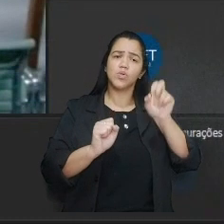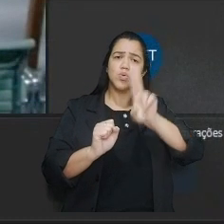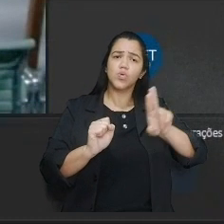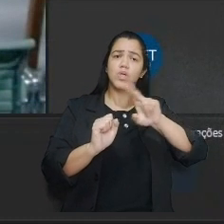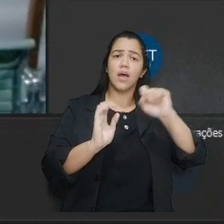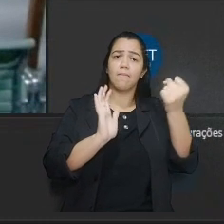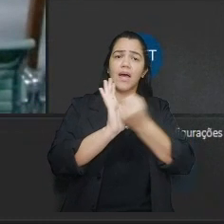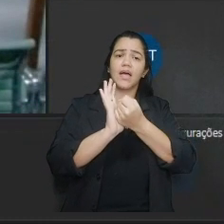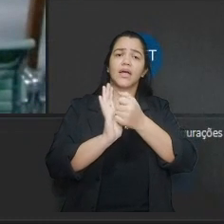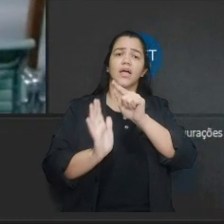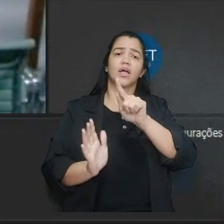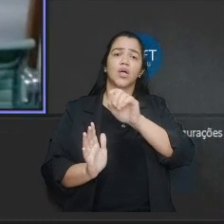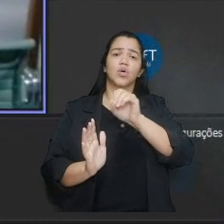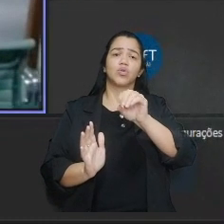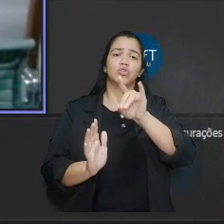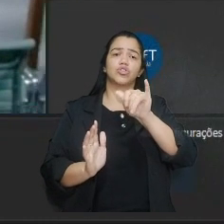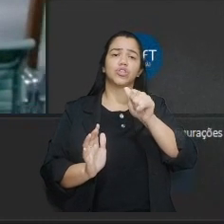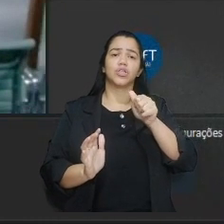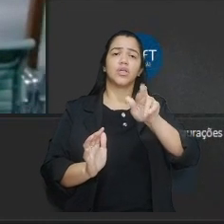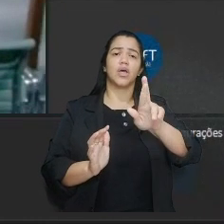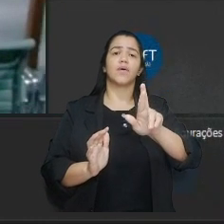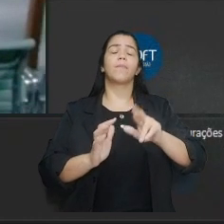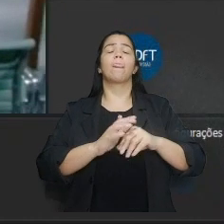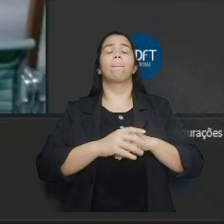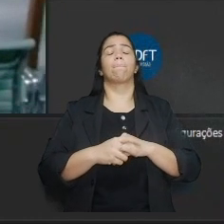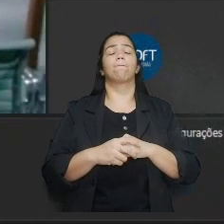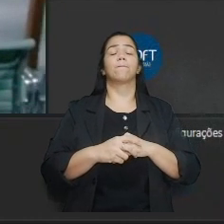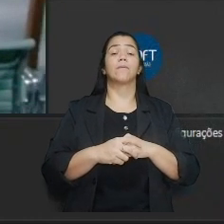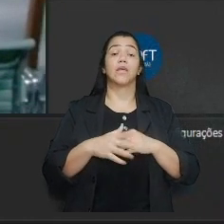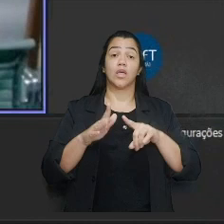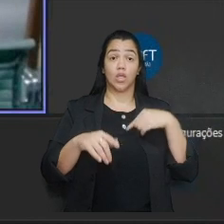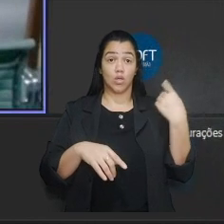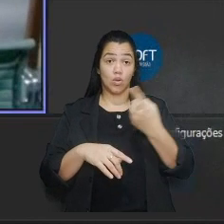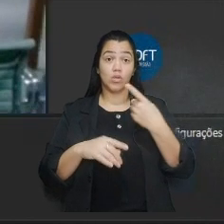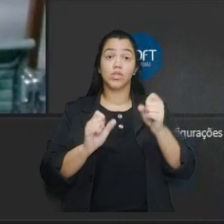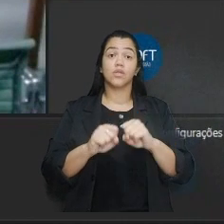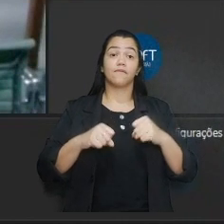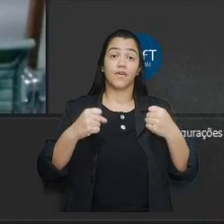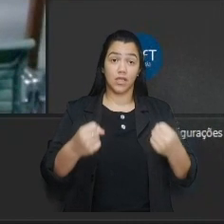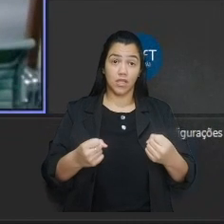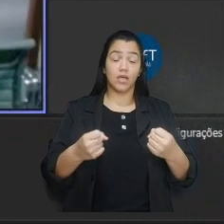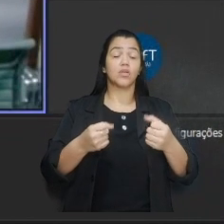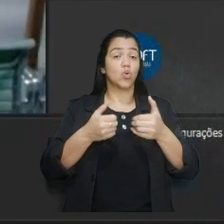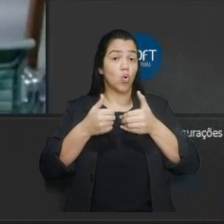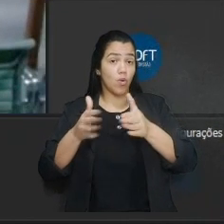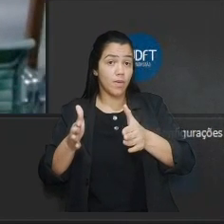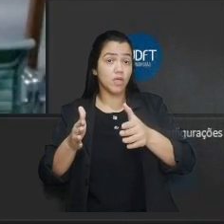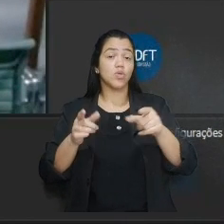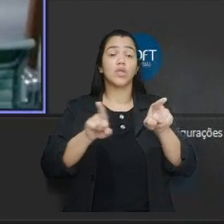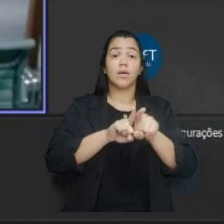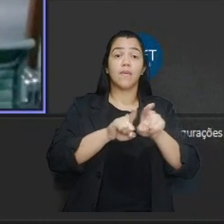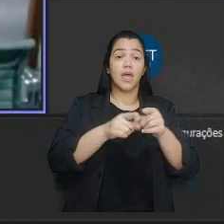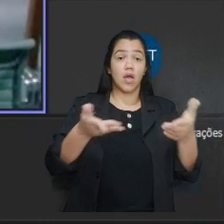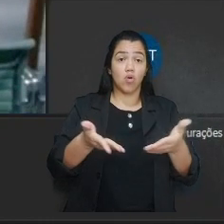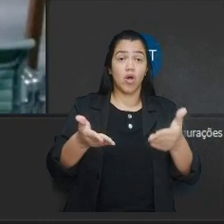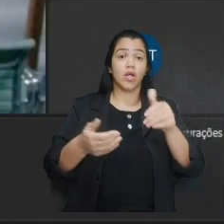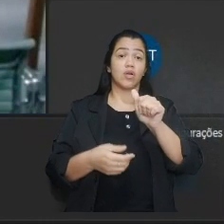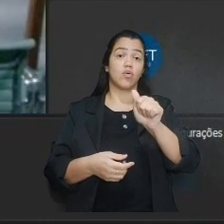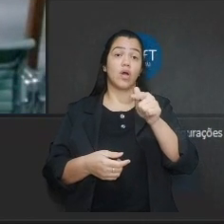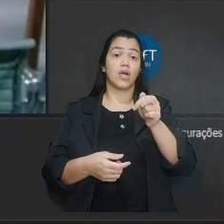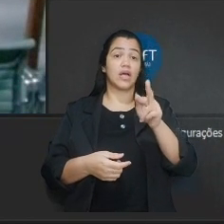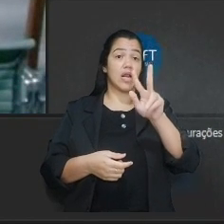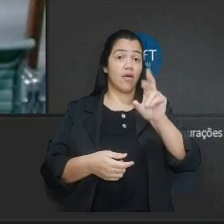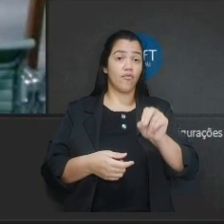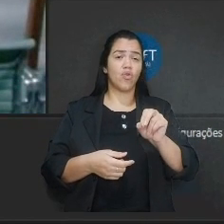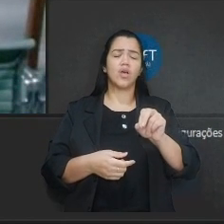supostamente autorizaria fazer uso da marca Goodyear. E como a gente defendeu, tanto na inicial quanto